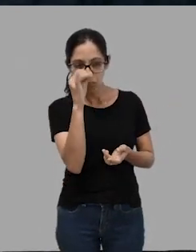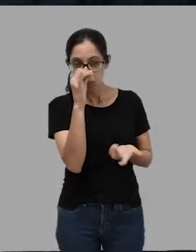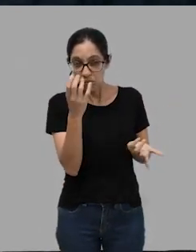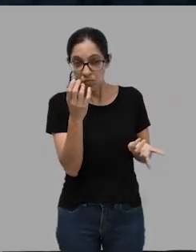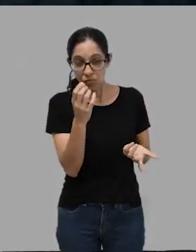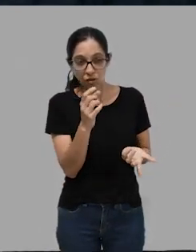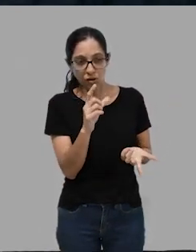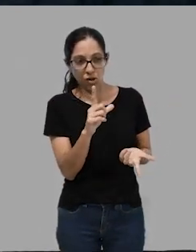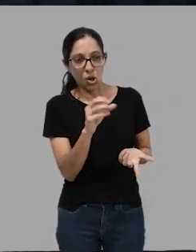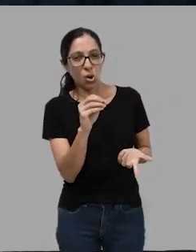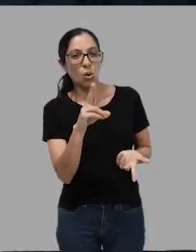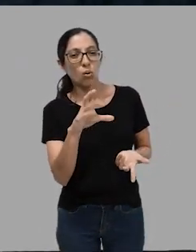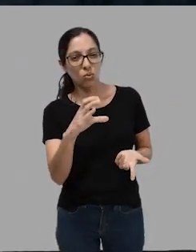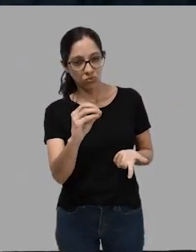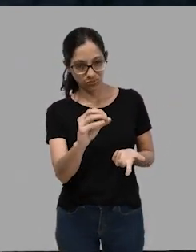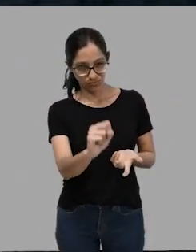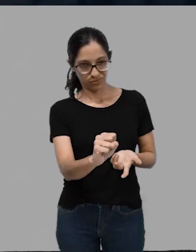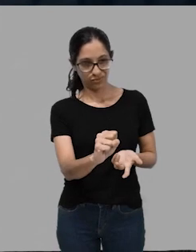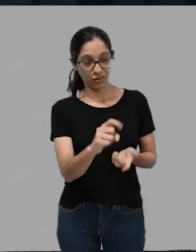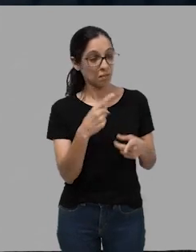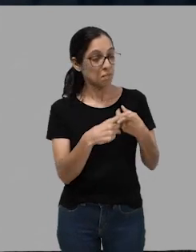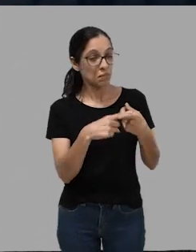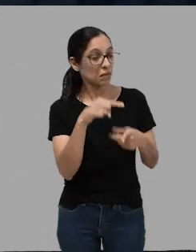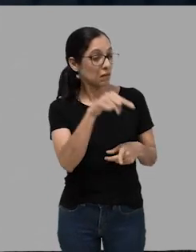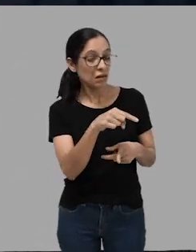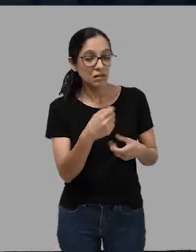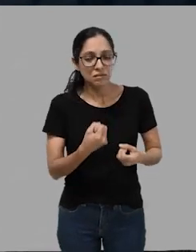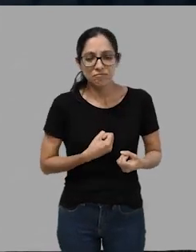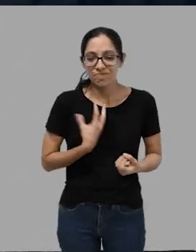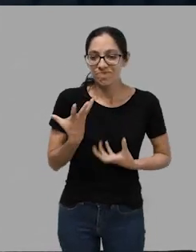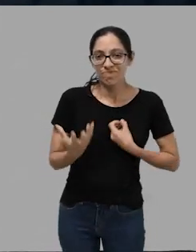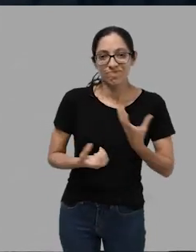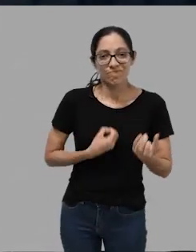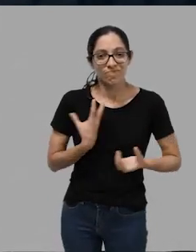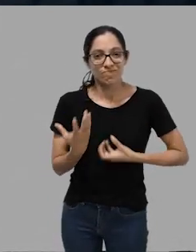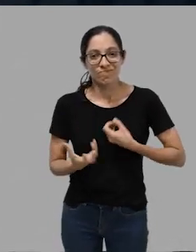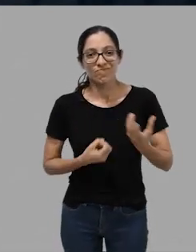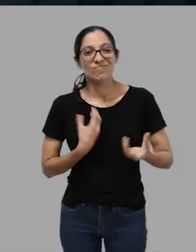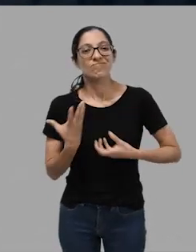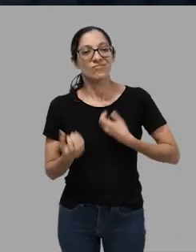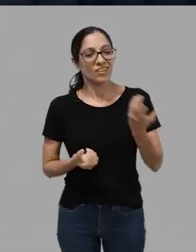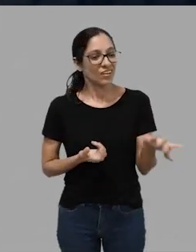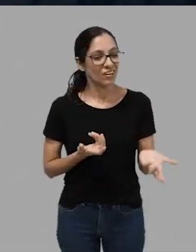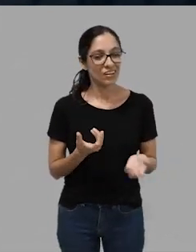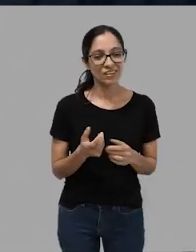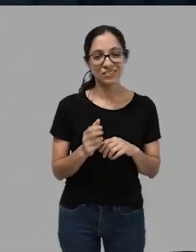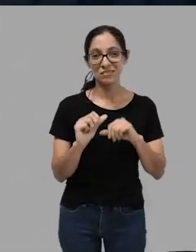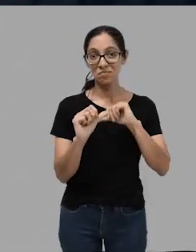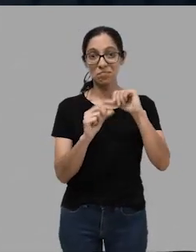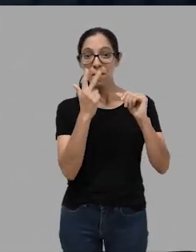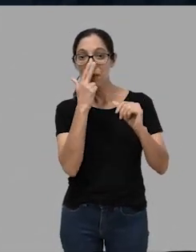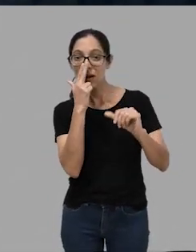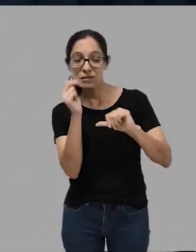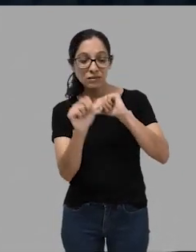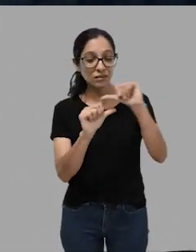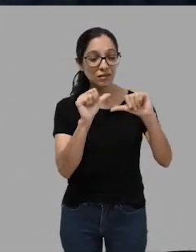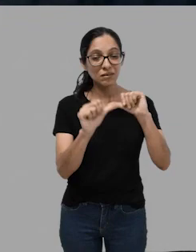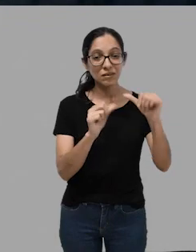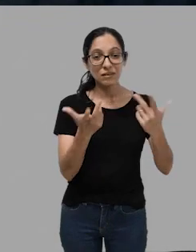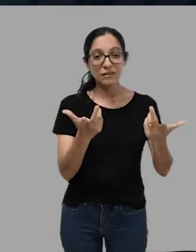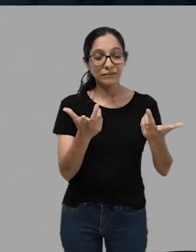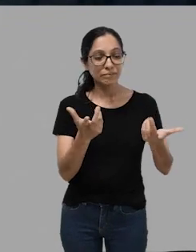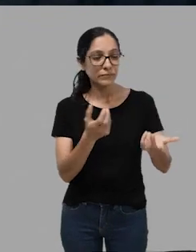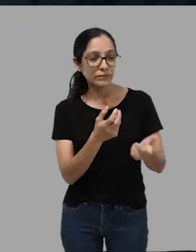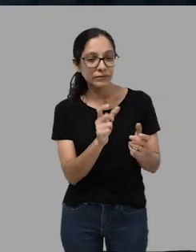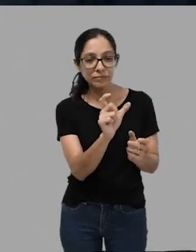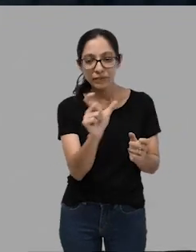expressam a sua visão dentro da sua subjetividade eles brincam com as palavras eles fazem e acontecem mais ou menos isso